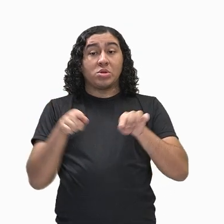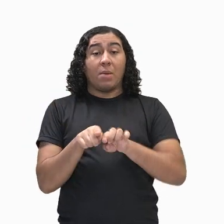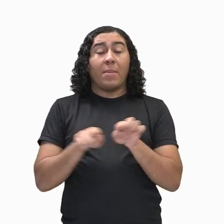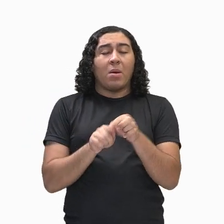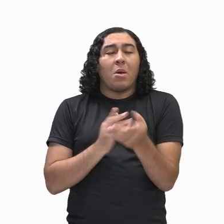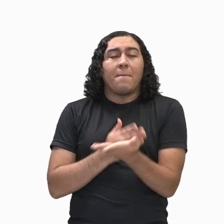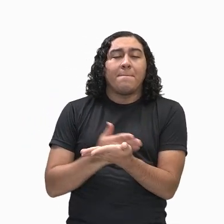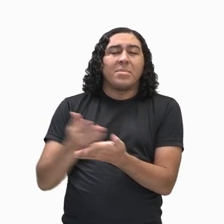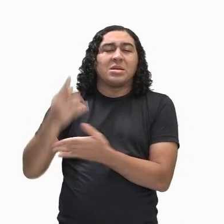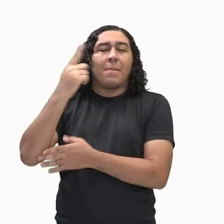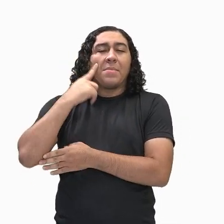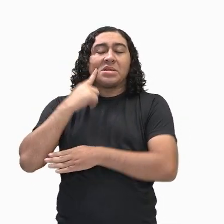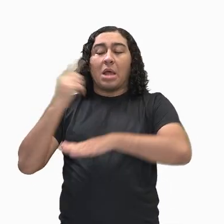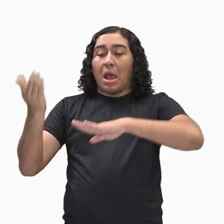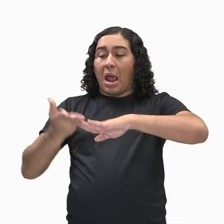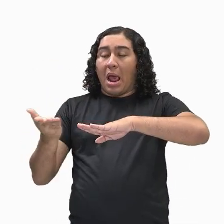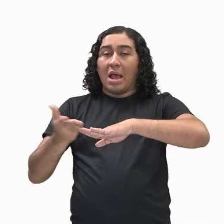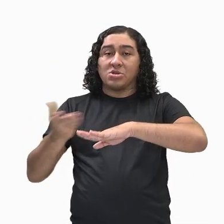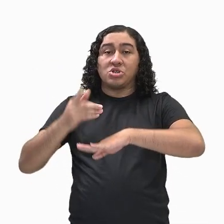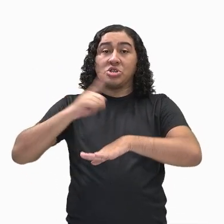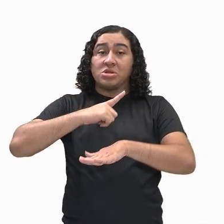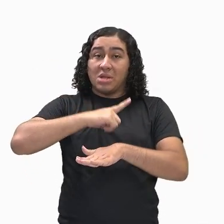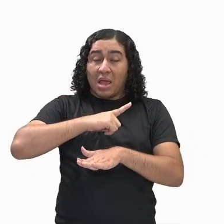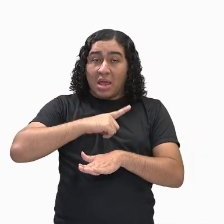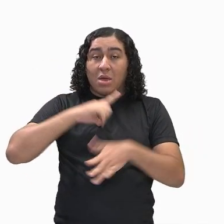arte performática e